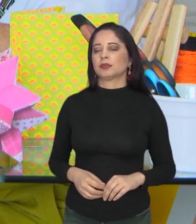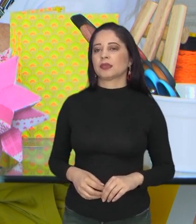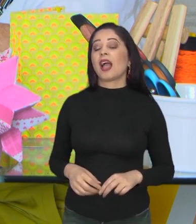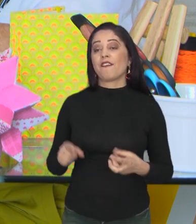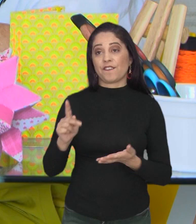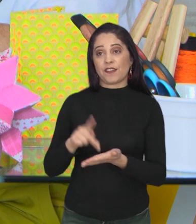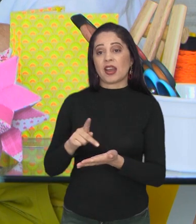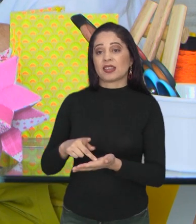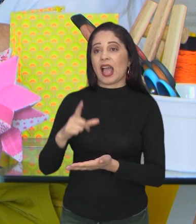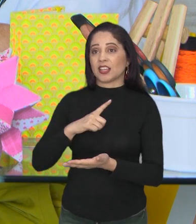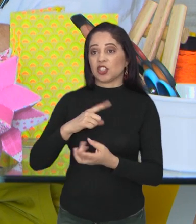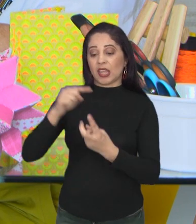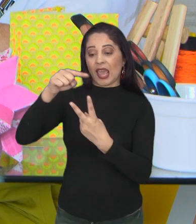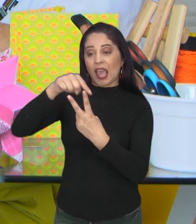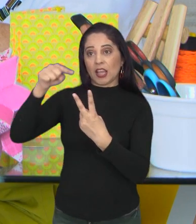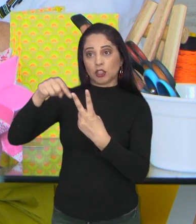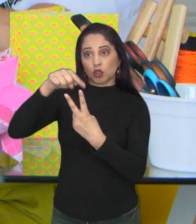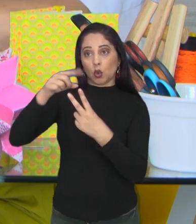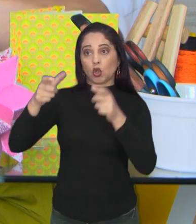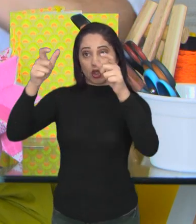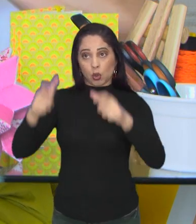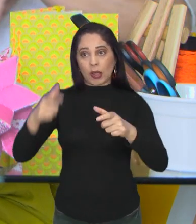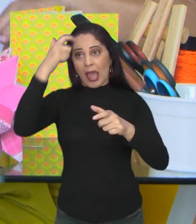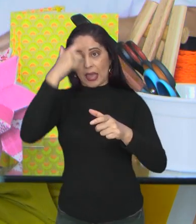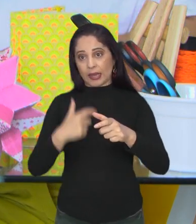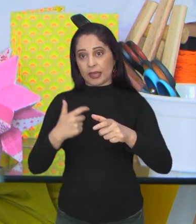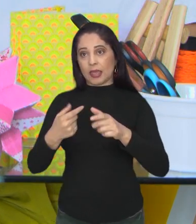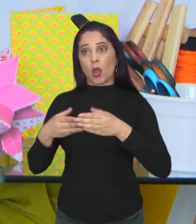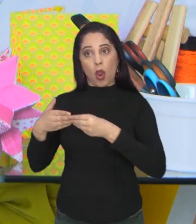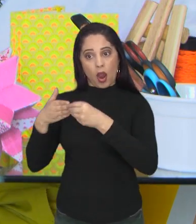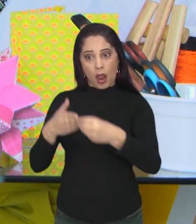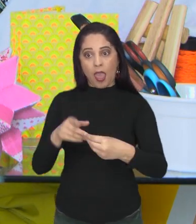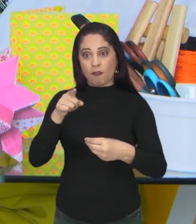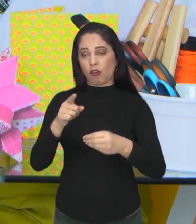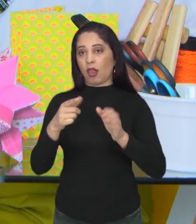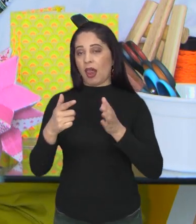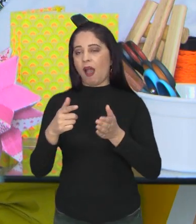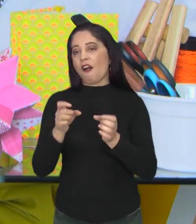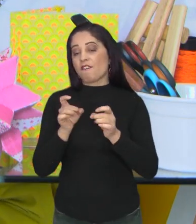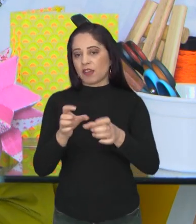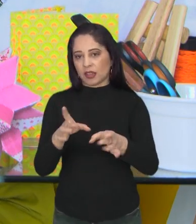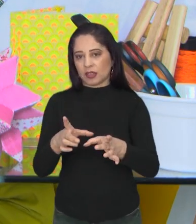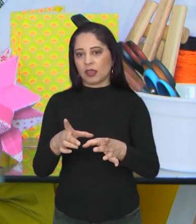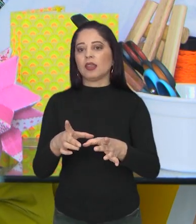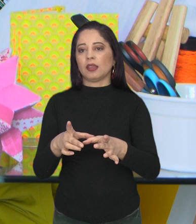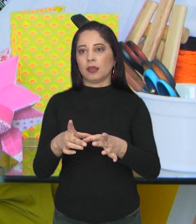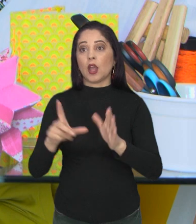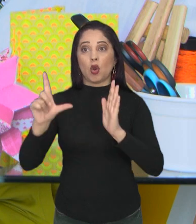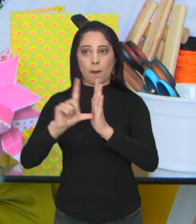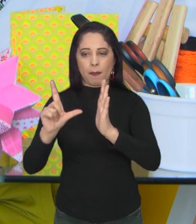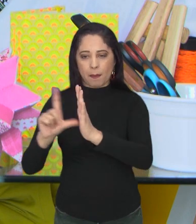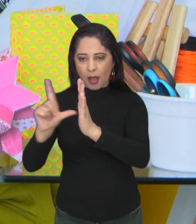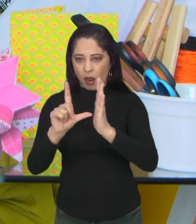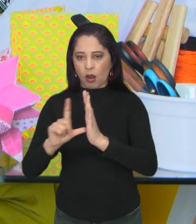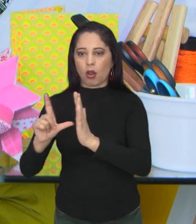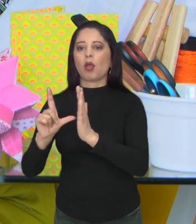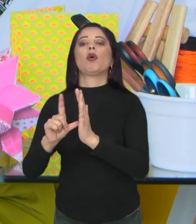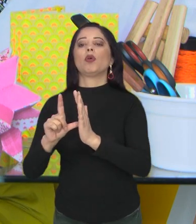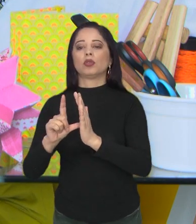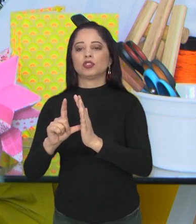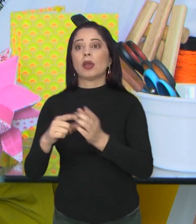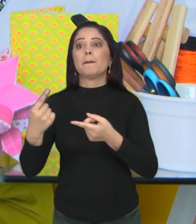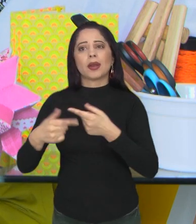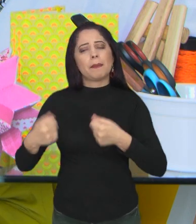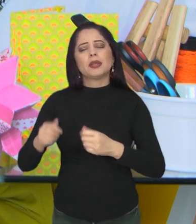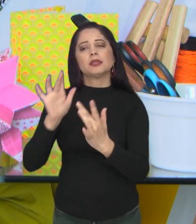na verdade tem dois pontos de venda né fixos que são que é uma papelaria do bairro que é bem bacana